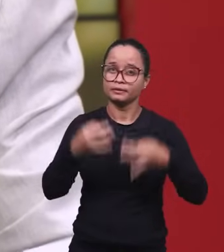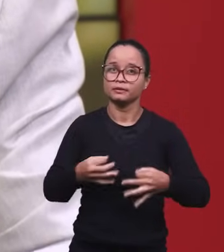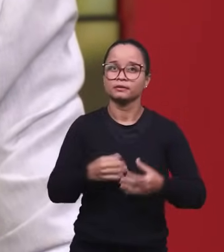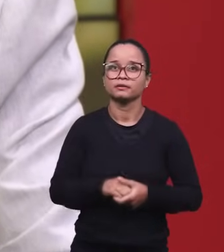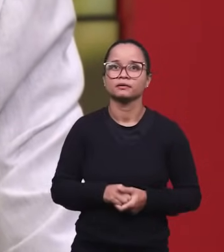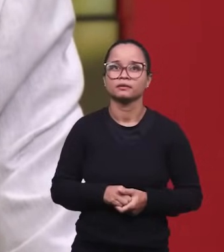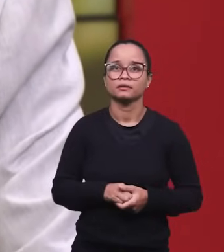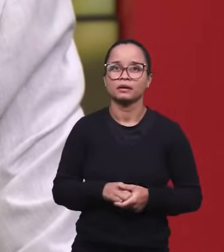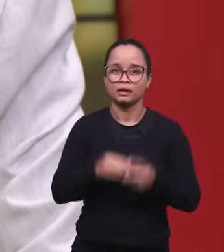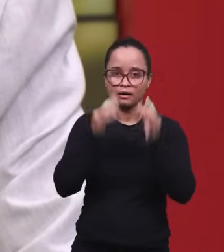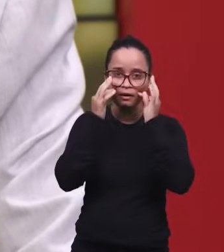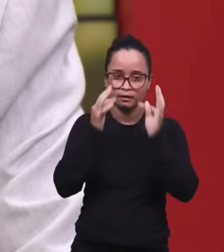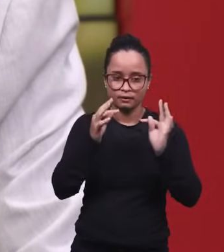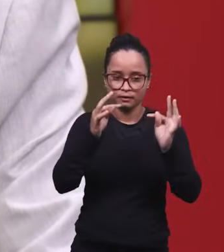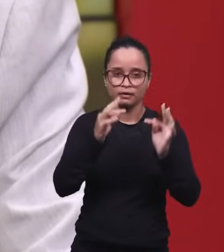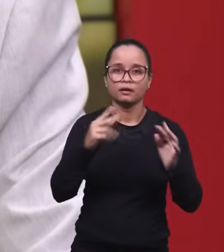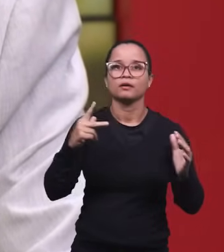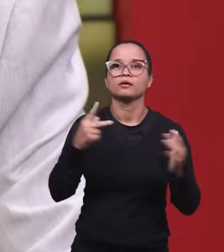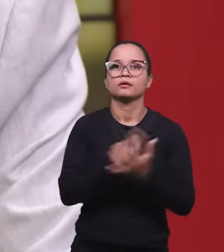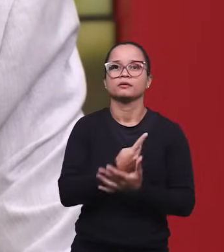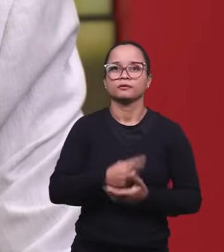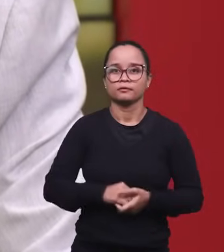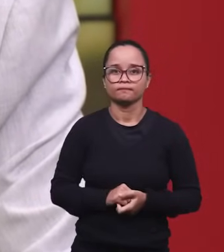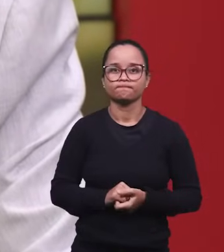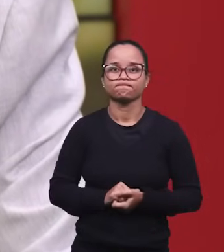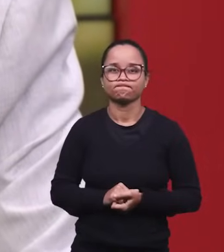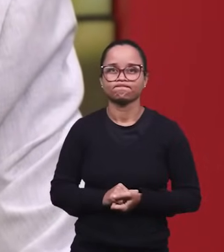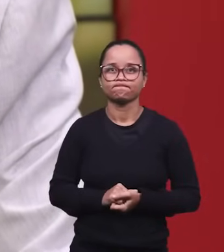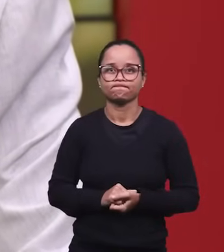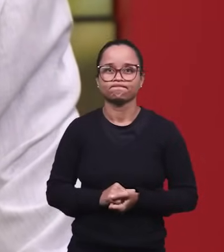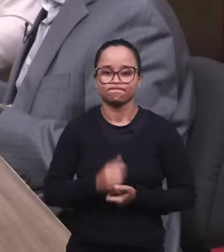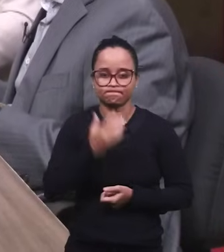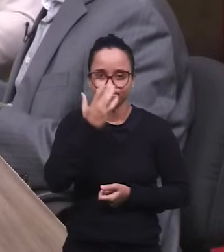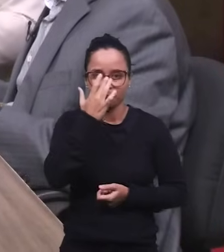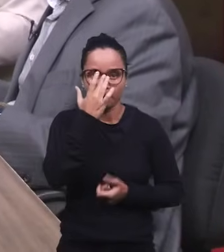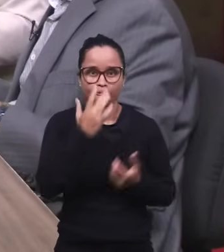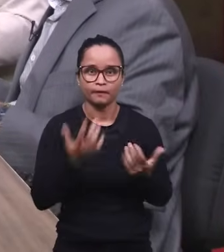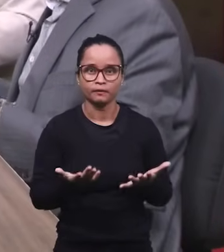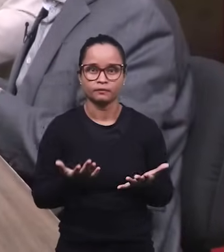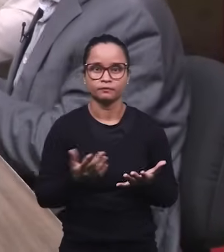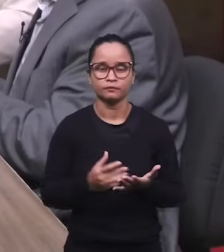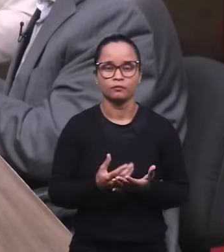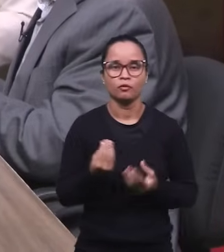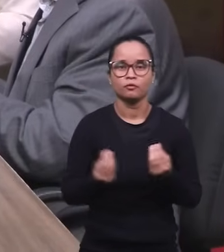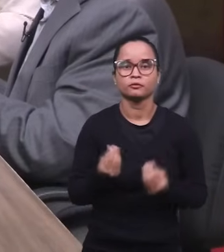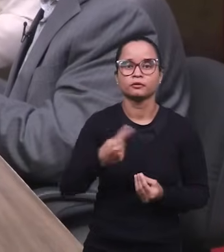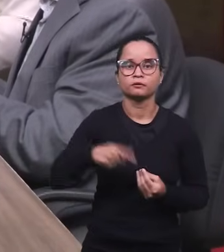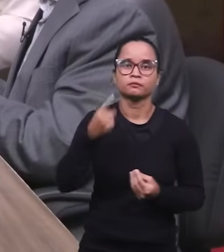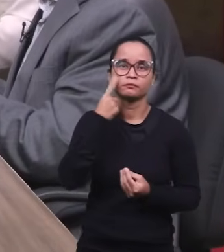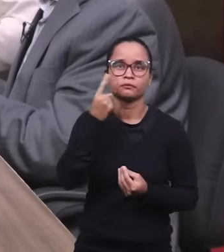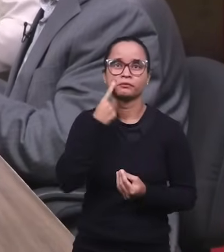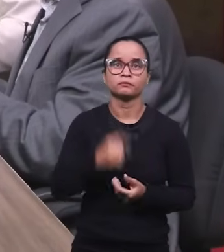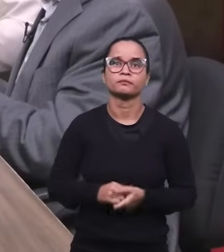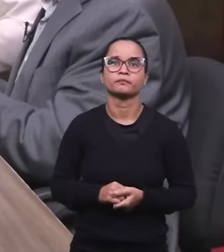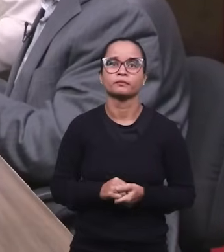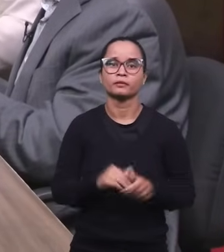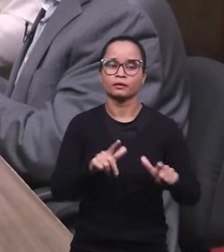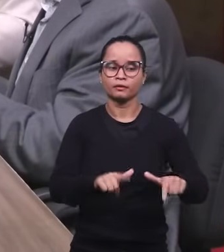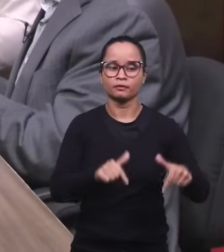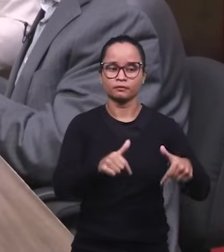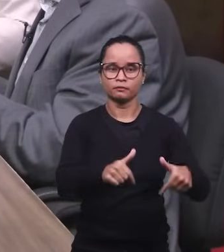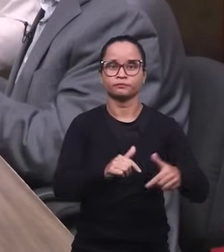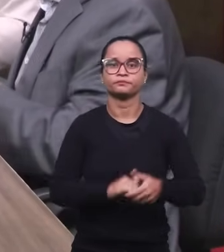momento propício, ela testemunha do que aconteceu. Então, como é que nós podemos ver